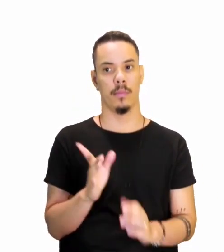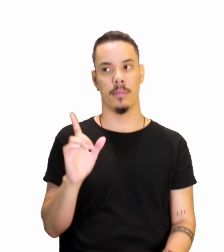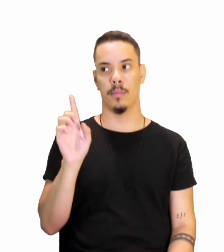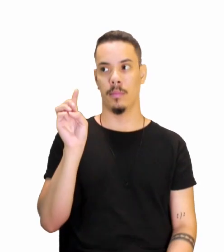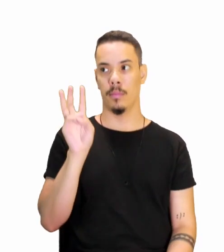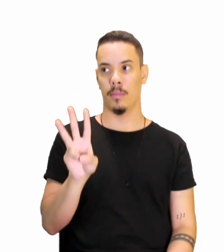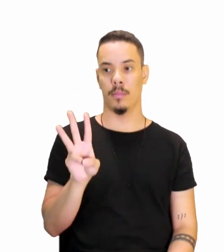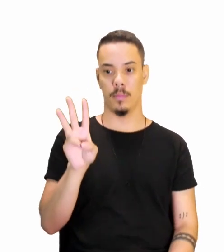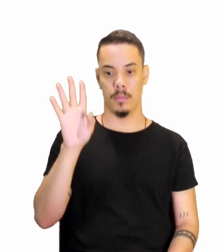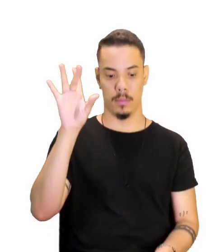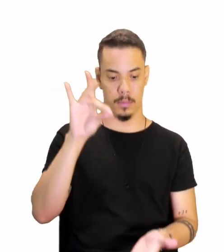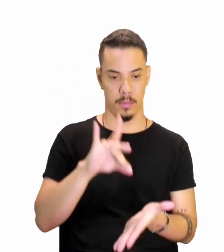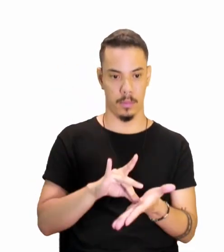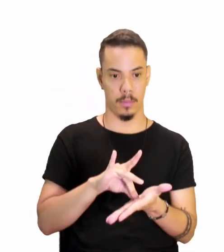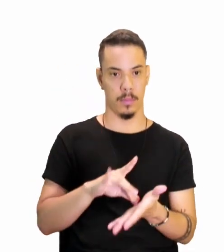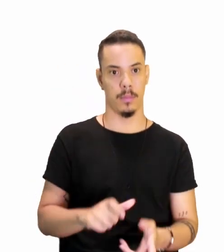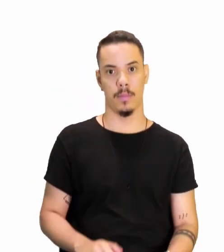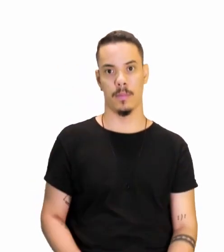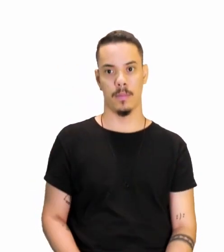nomes concretos,